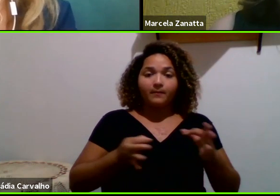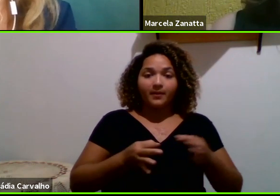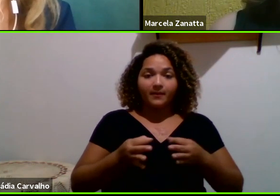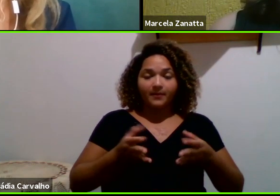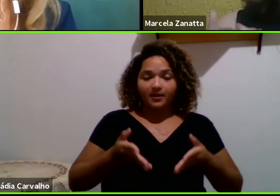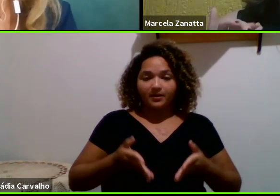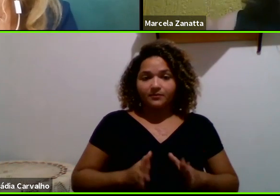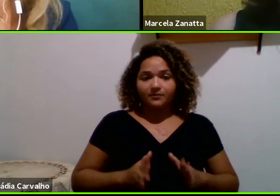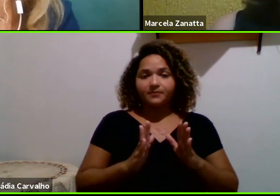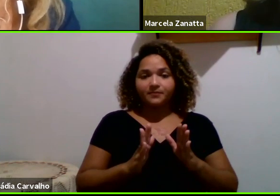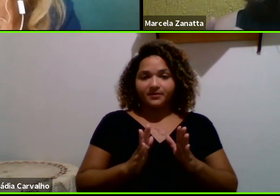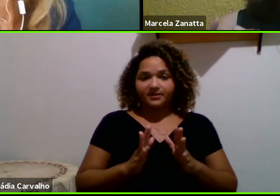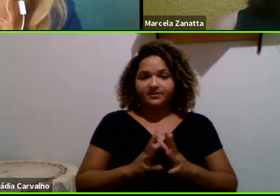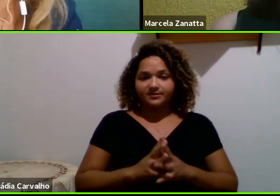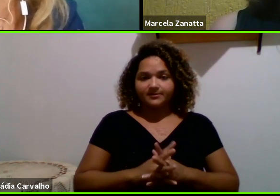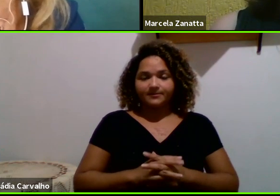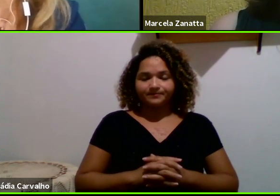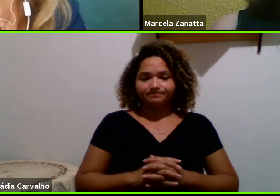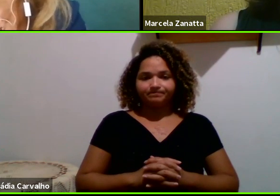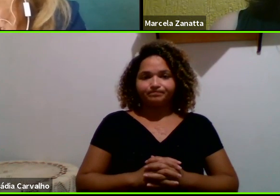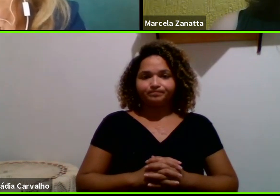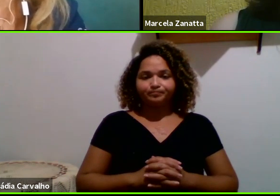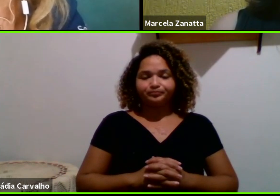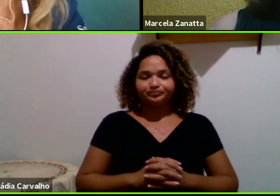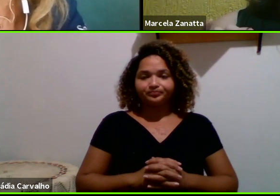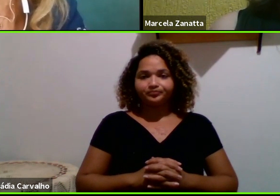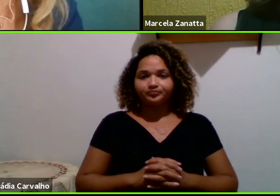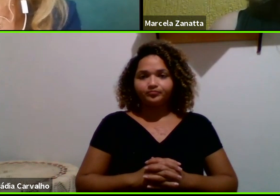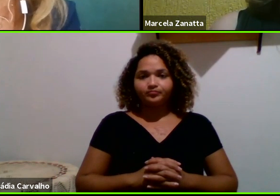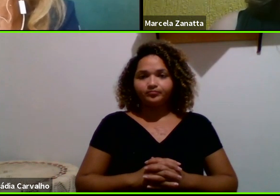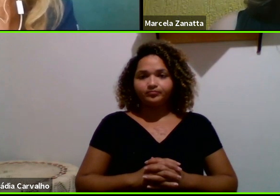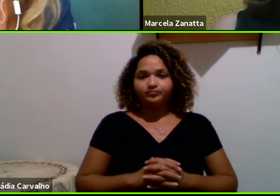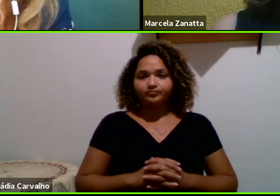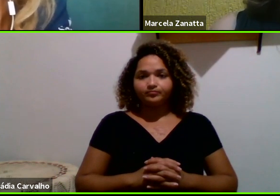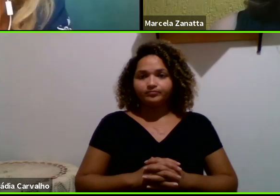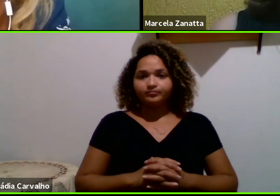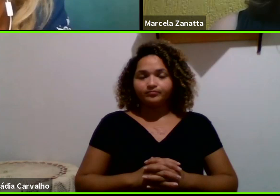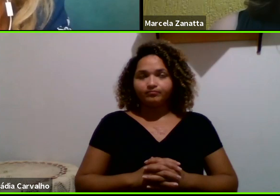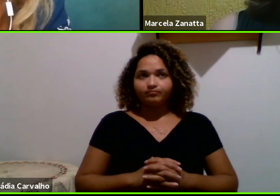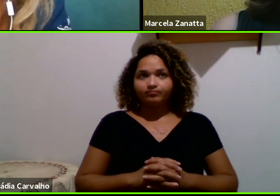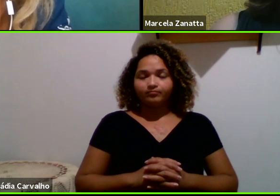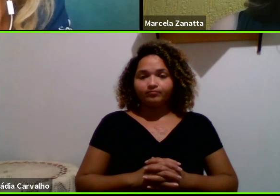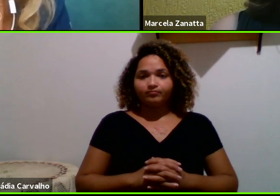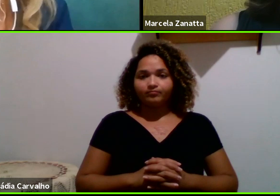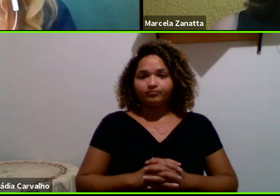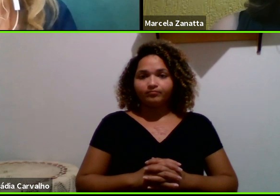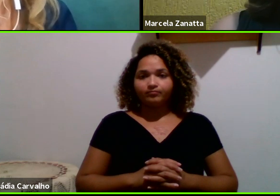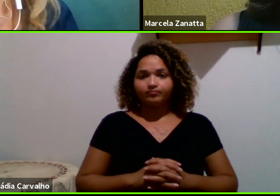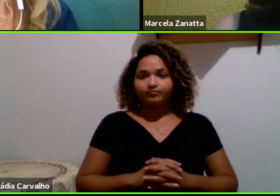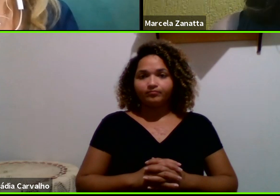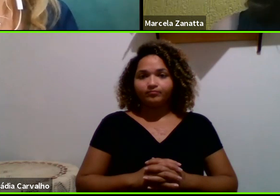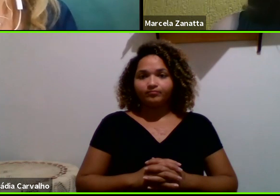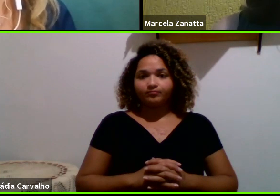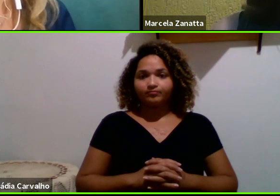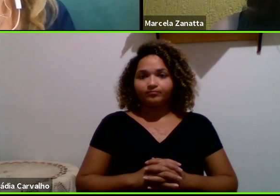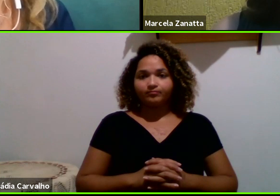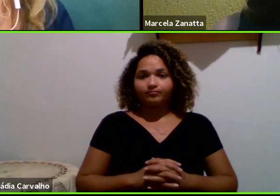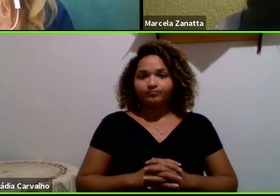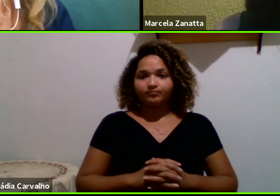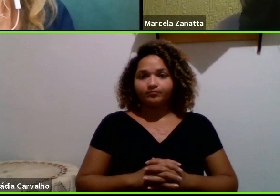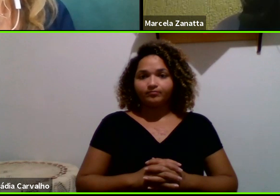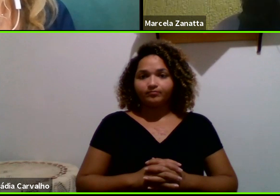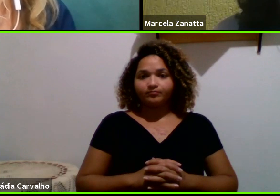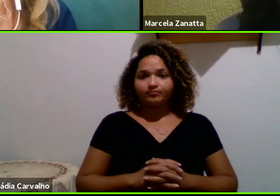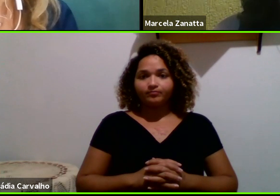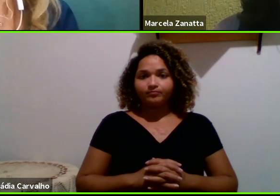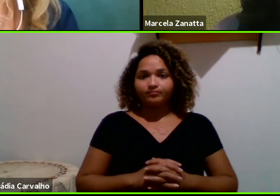de baixo risco em todo o mundo. Essas taxas que a professora Carol colocou no começo da live, elas não fazem sentido